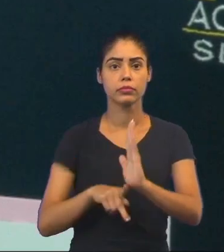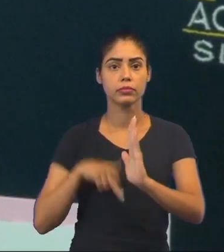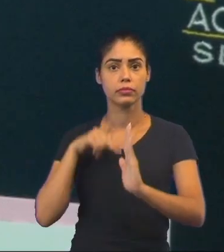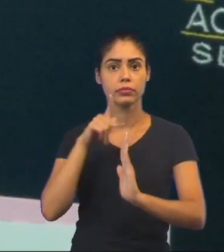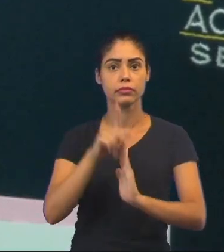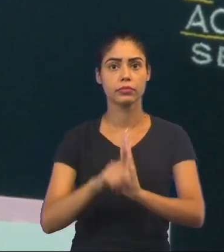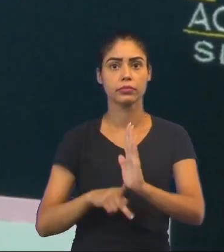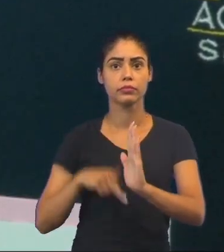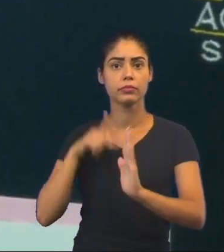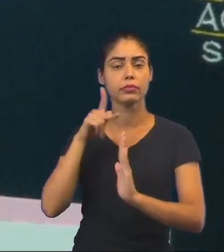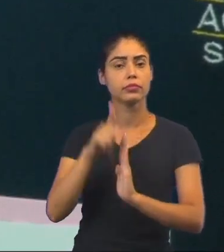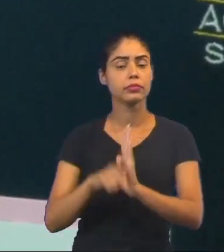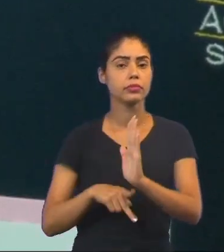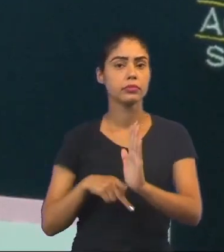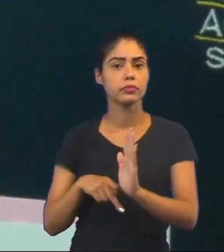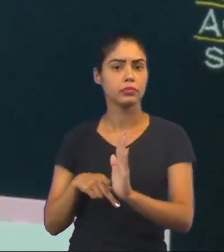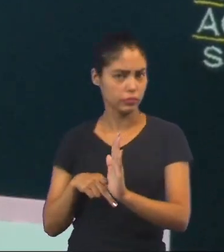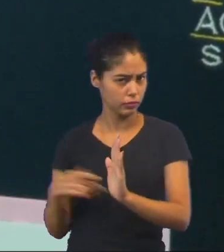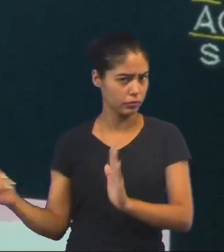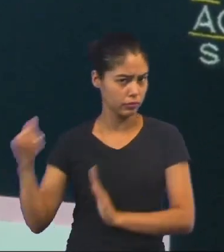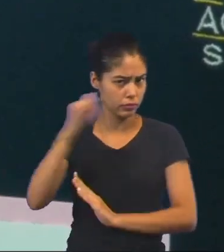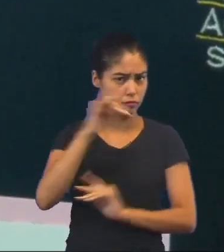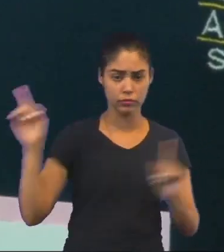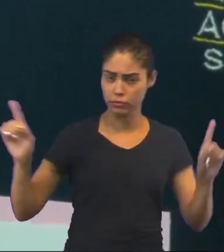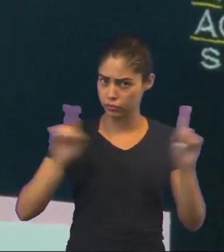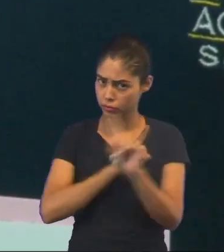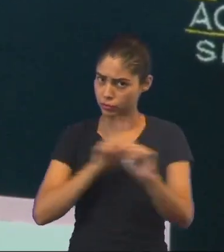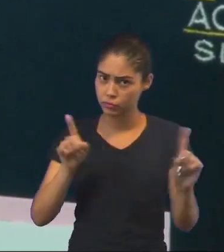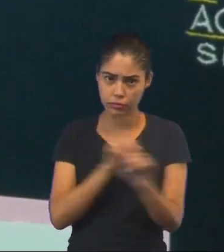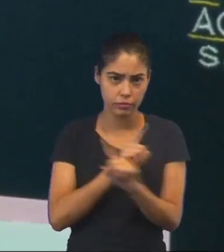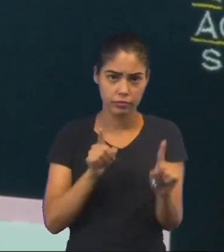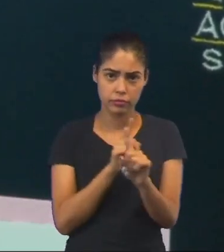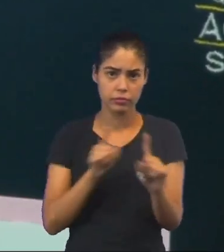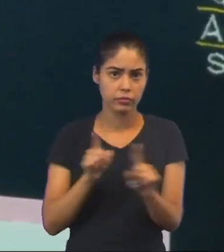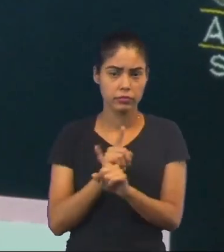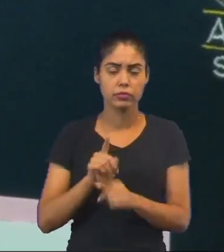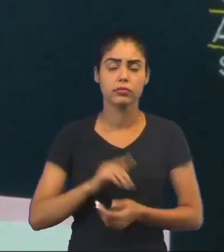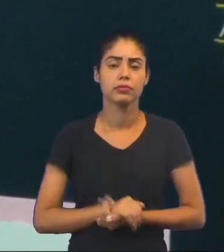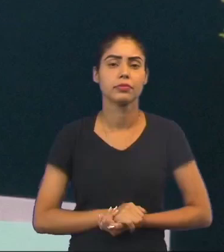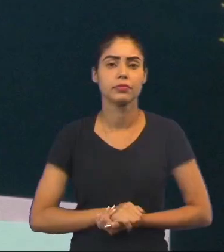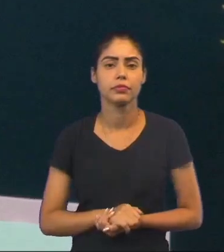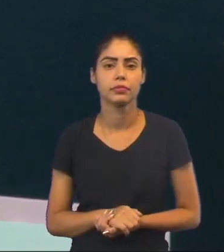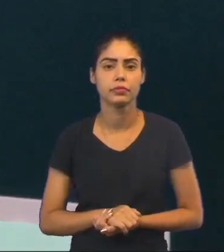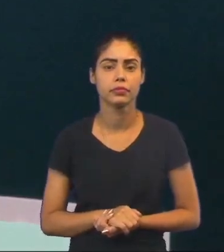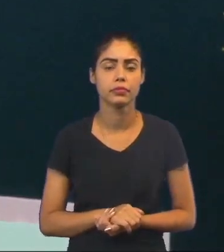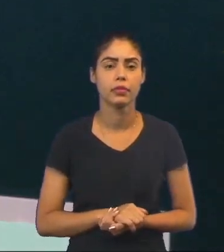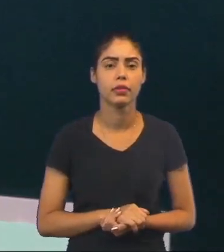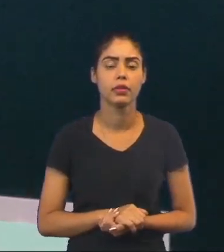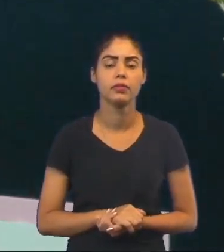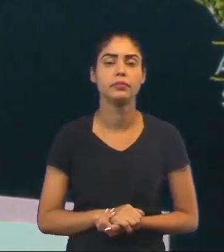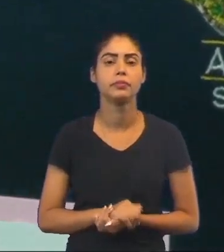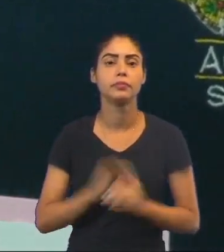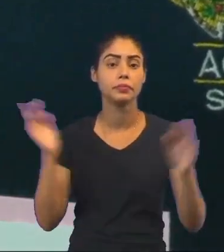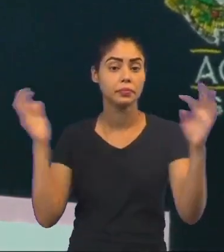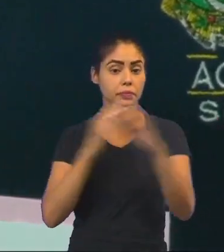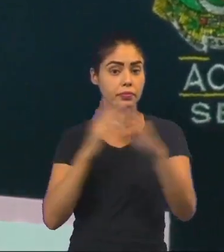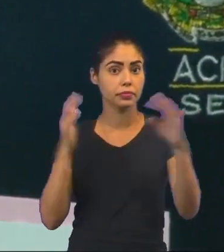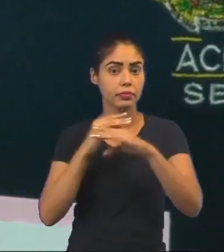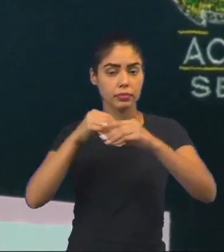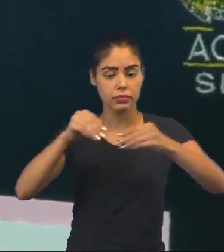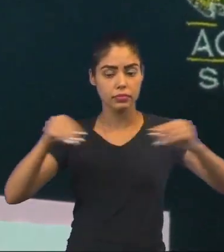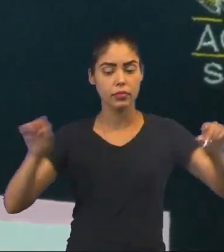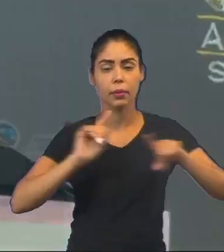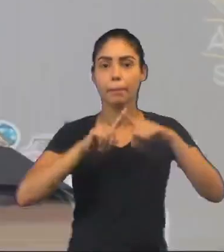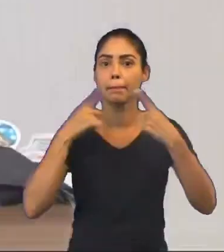de transporte aéreo? Não, ele não anda no ar, não é mesmo? Ele é um meio de transporte